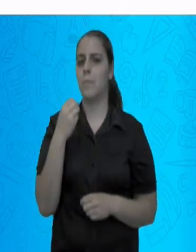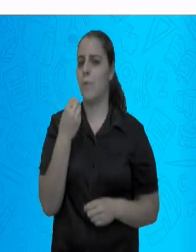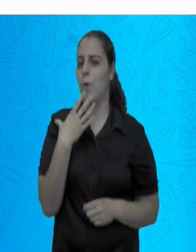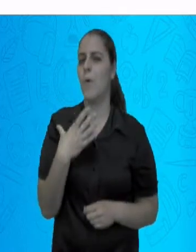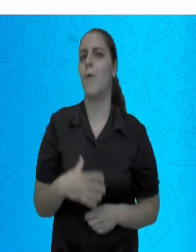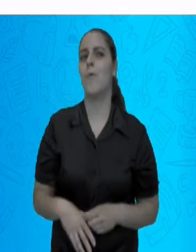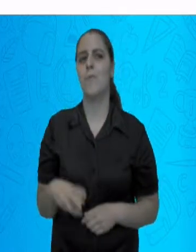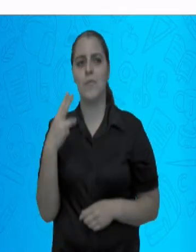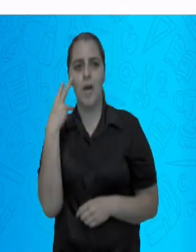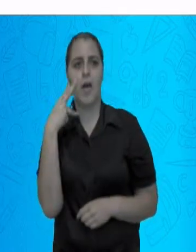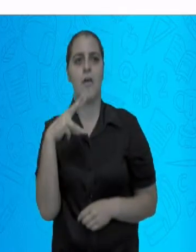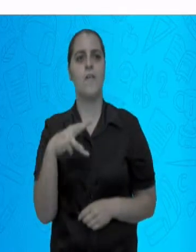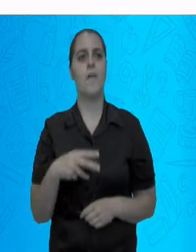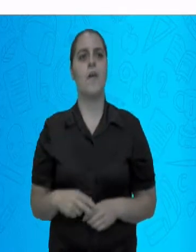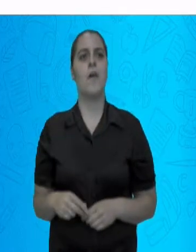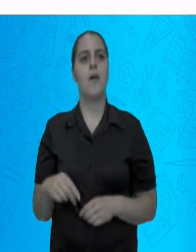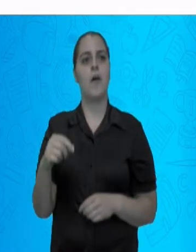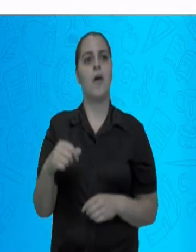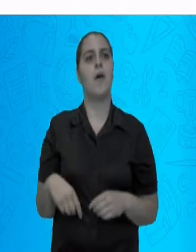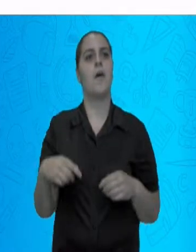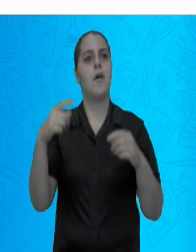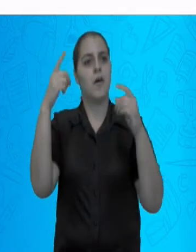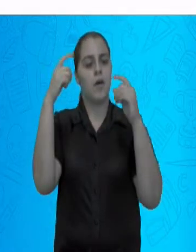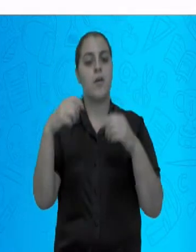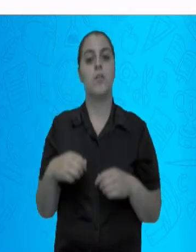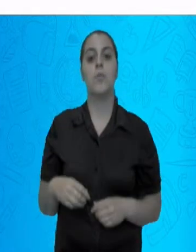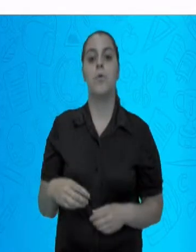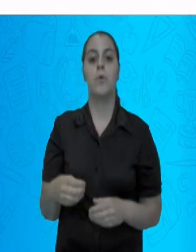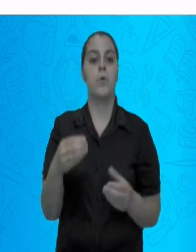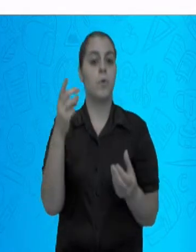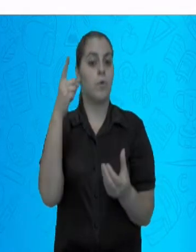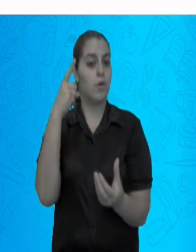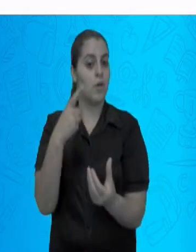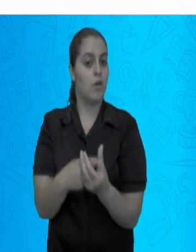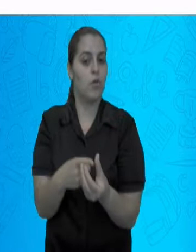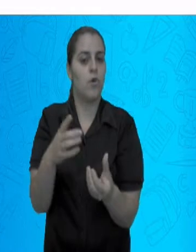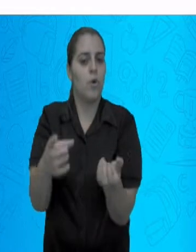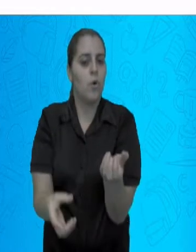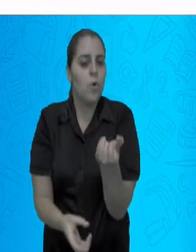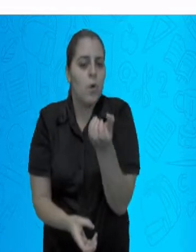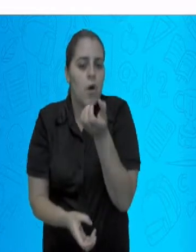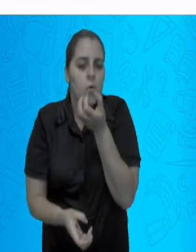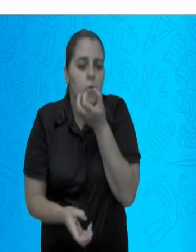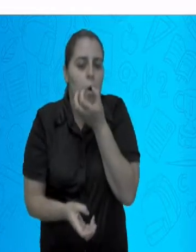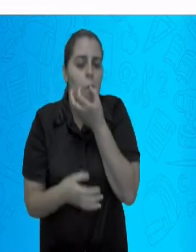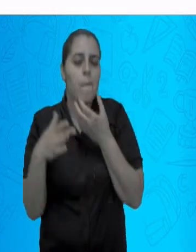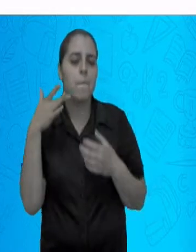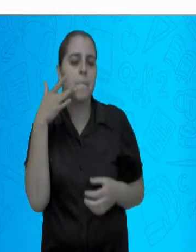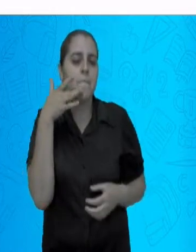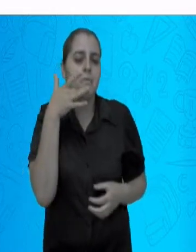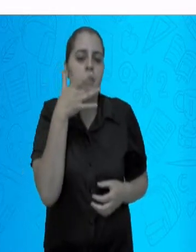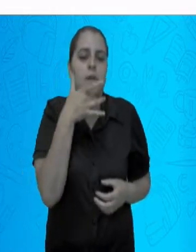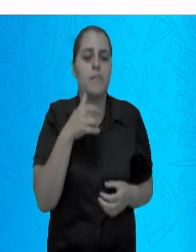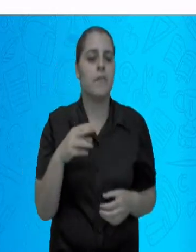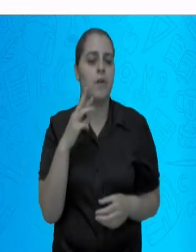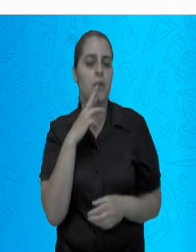Muito bem, é a coluna do cachorro quente. E assim nós vamos responder.